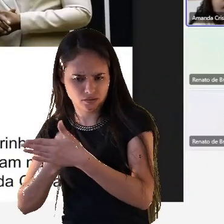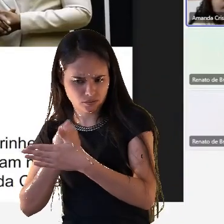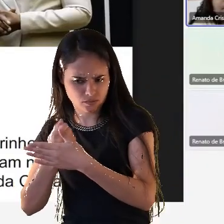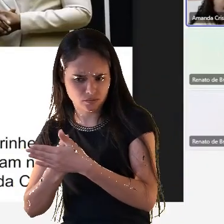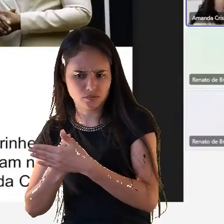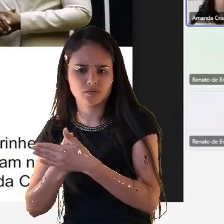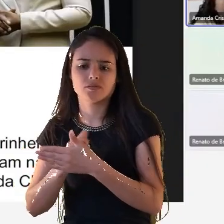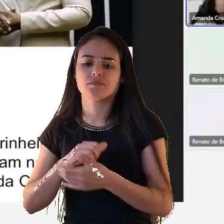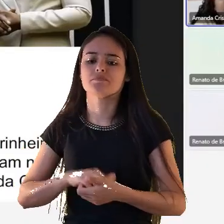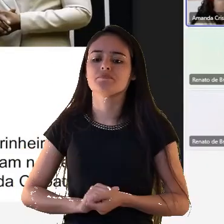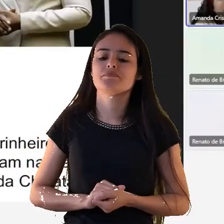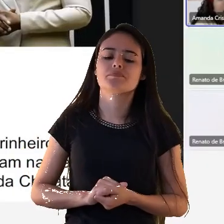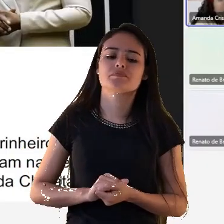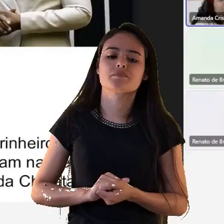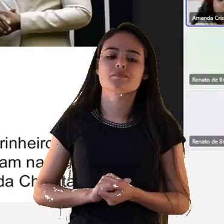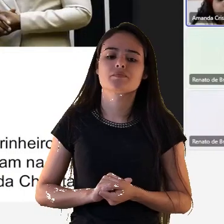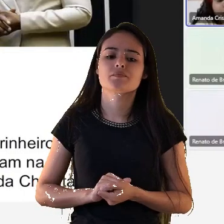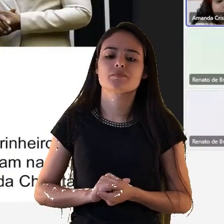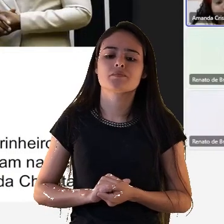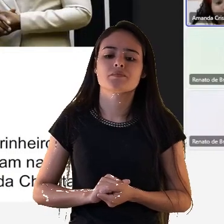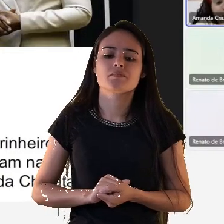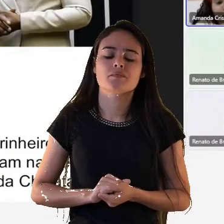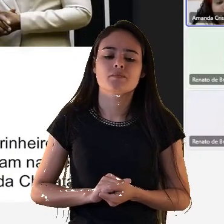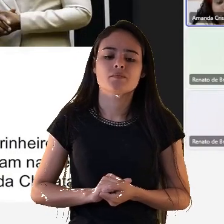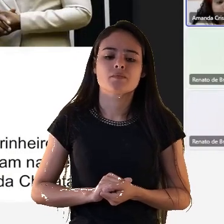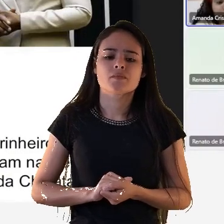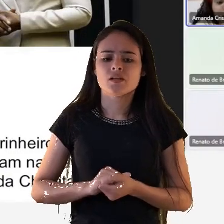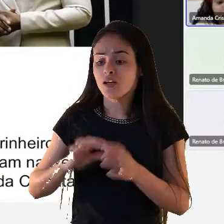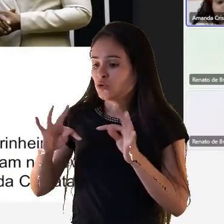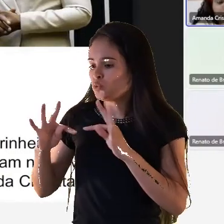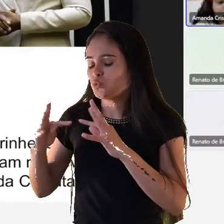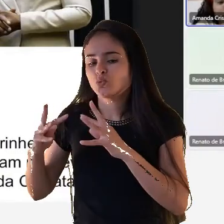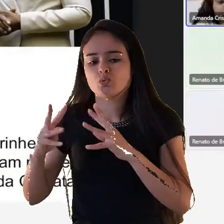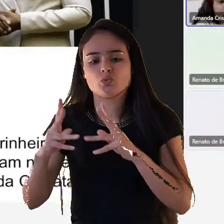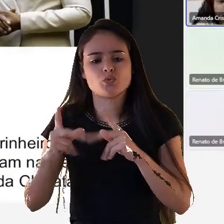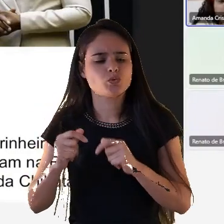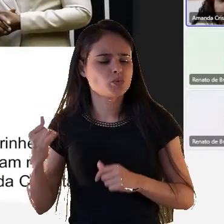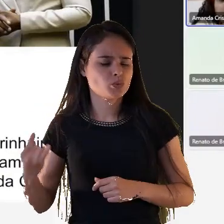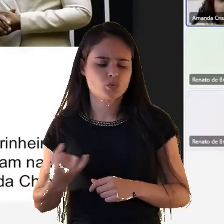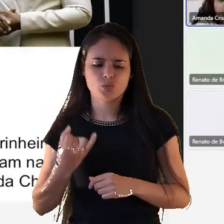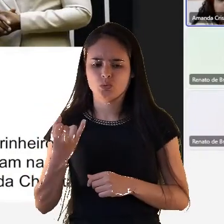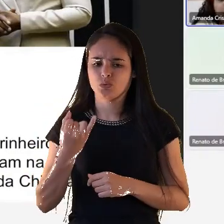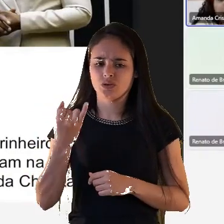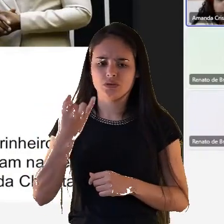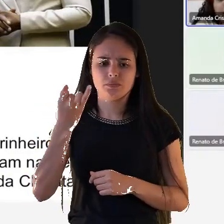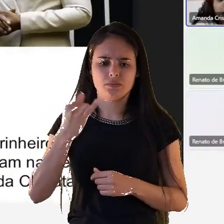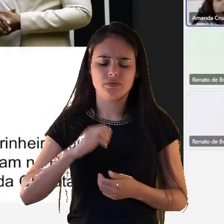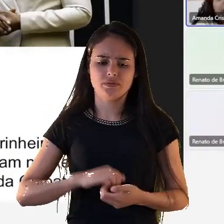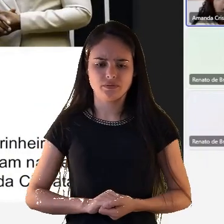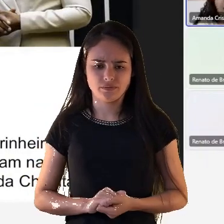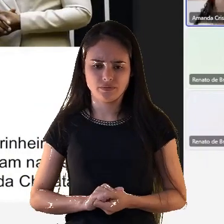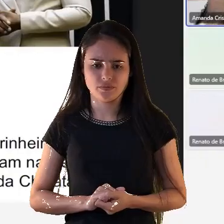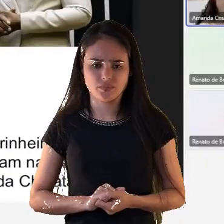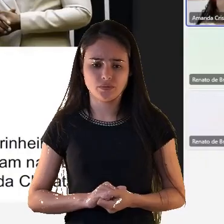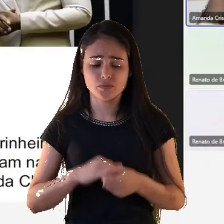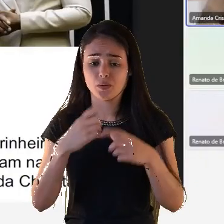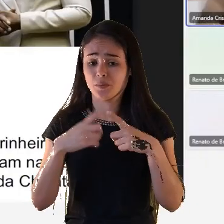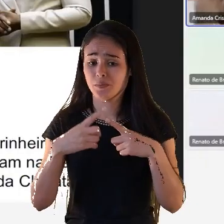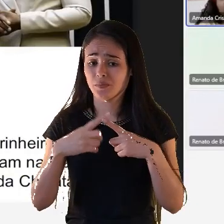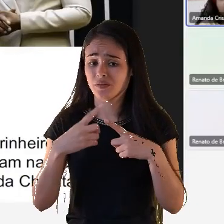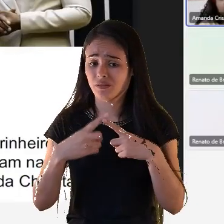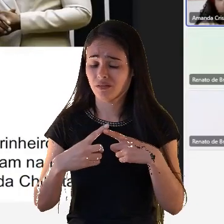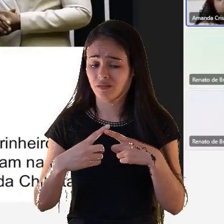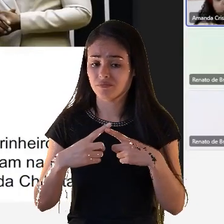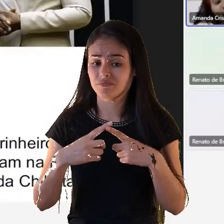Cândido, mas a gente diz que todos eles, né, foram muito importantes, porque essas lutas de